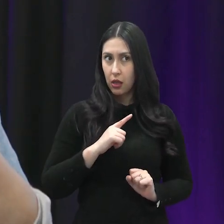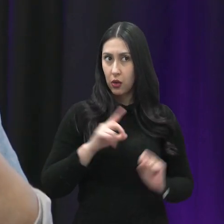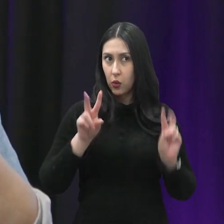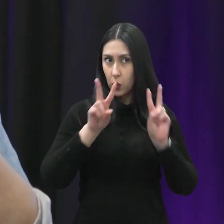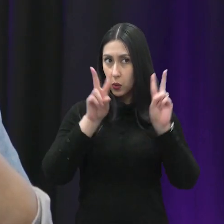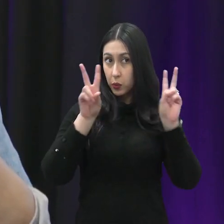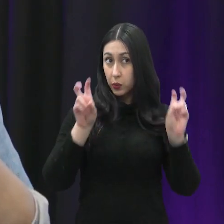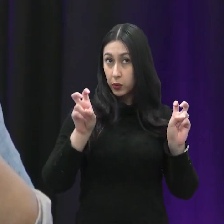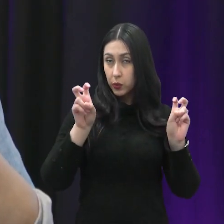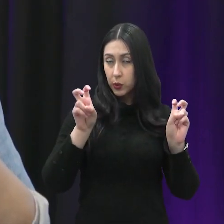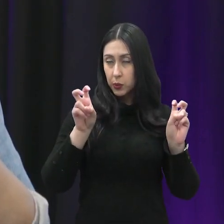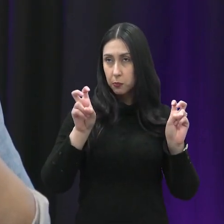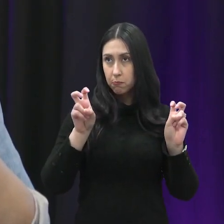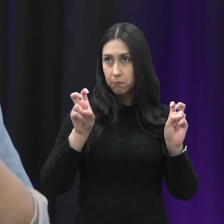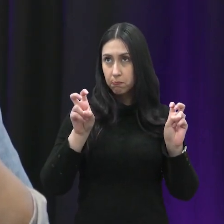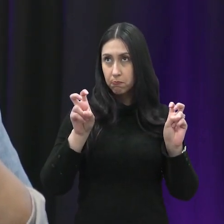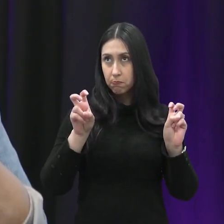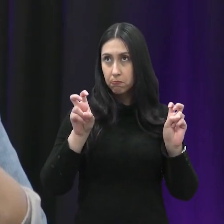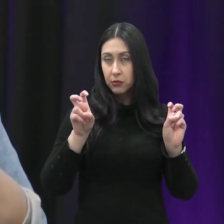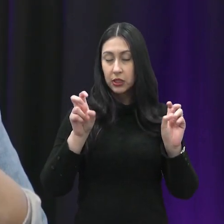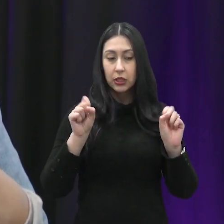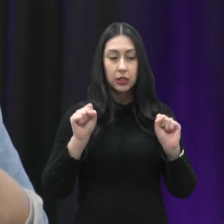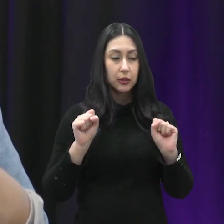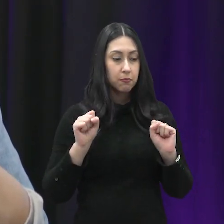questão de